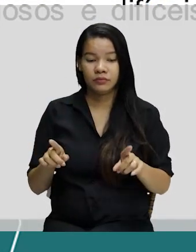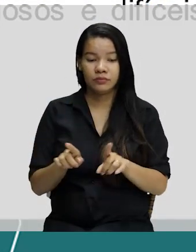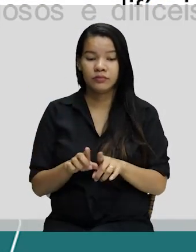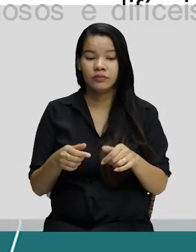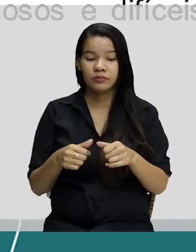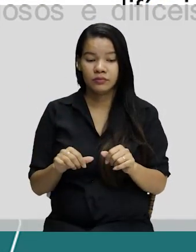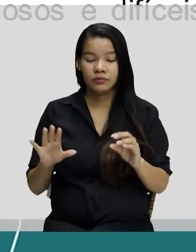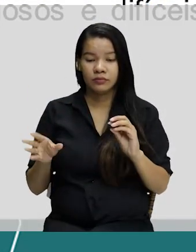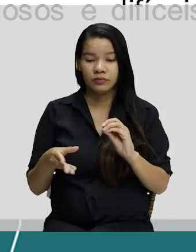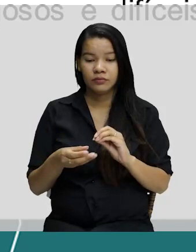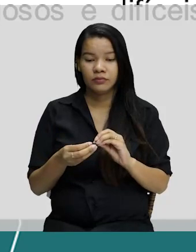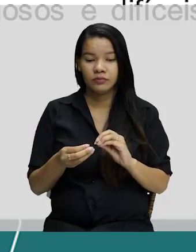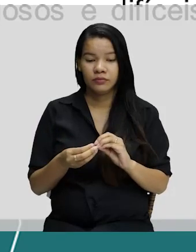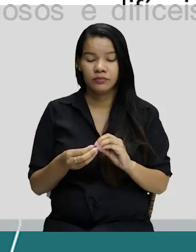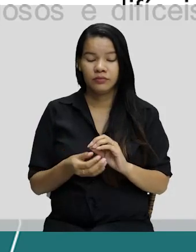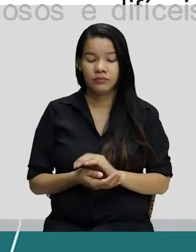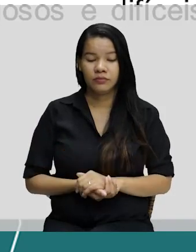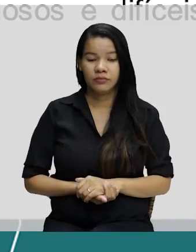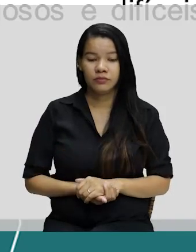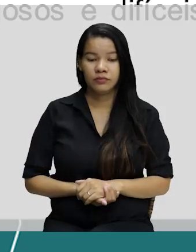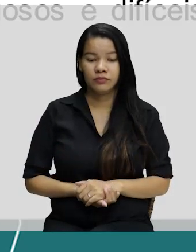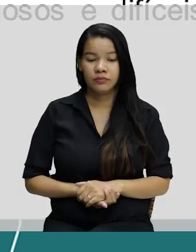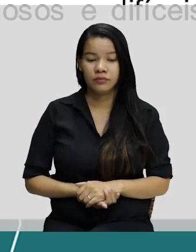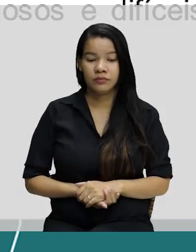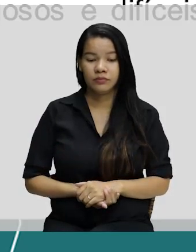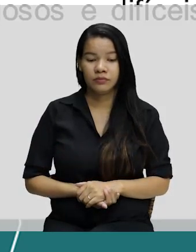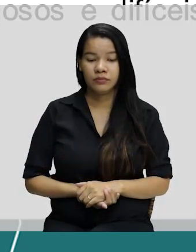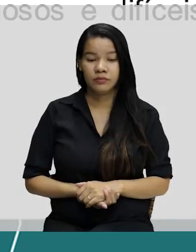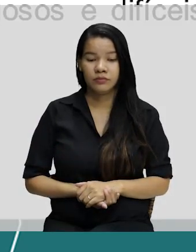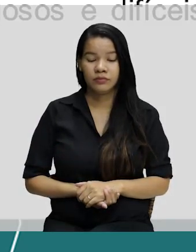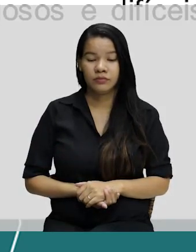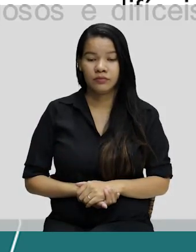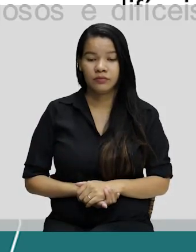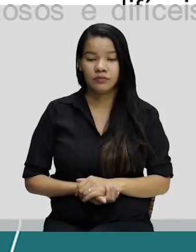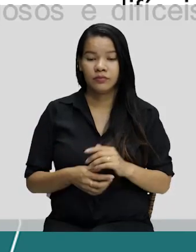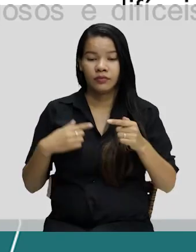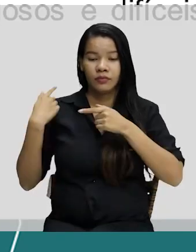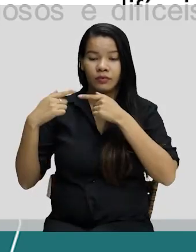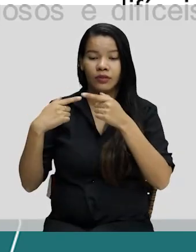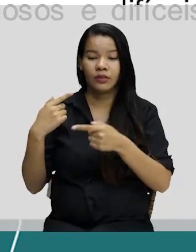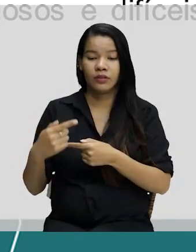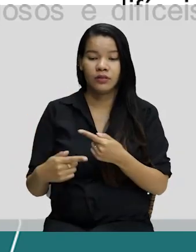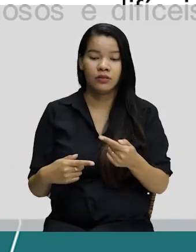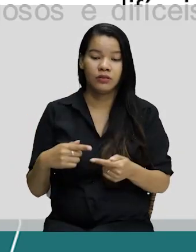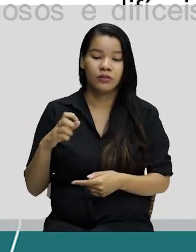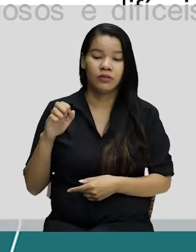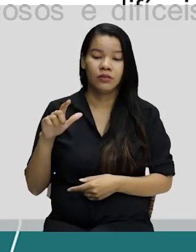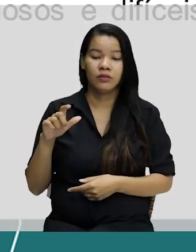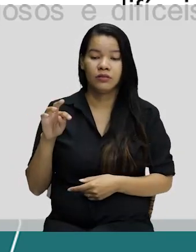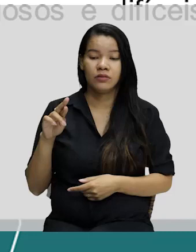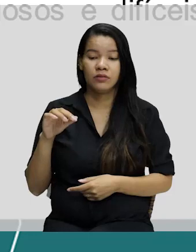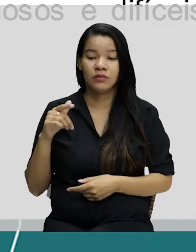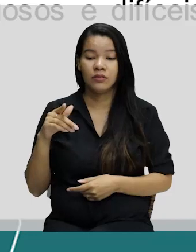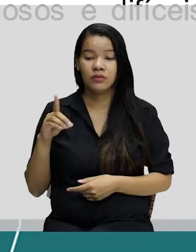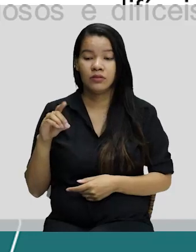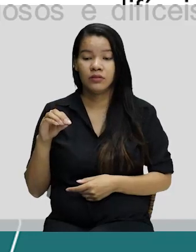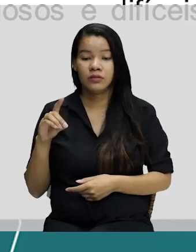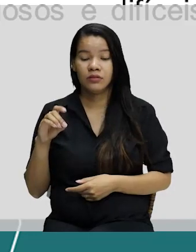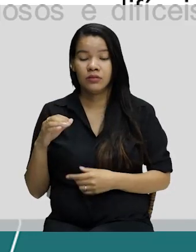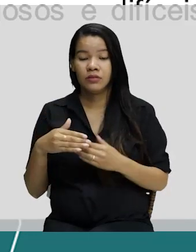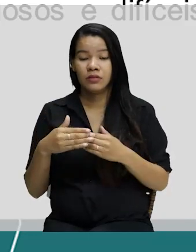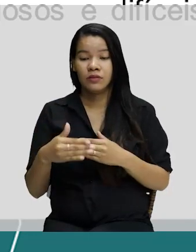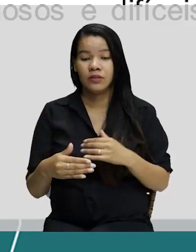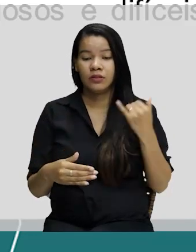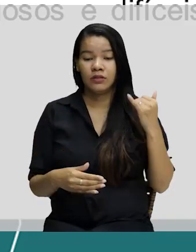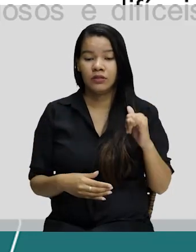certo? A geração de eletricidade através da energia nuclear implica vantagens e desvantagens. Um